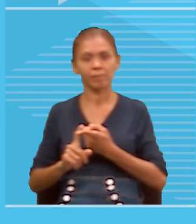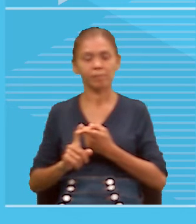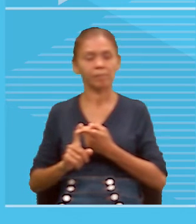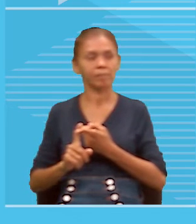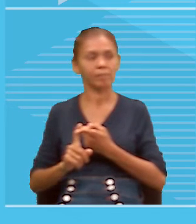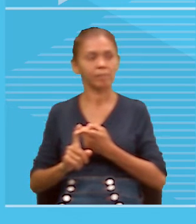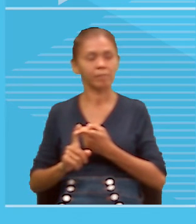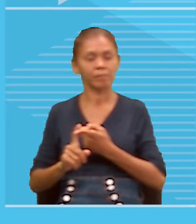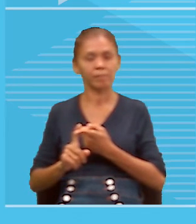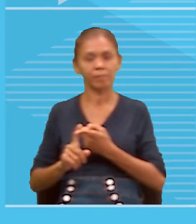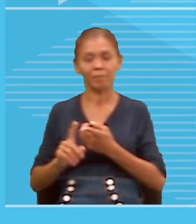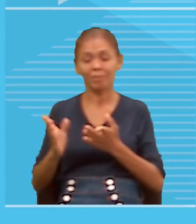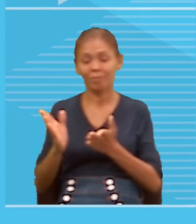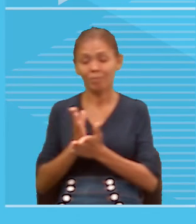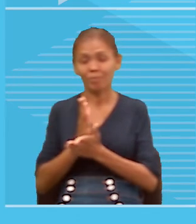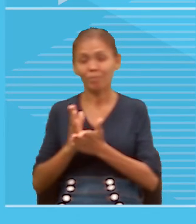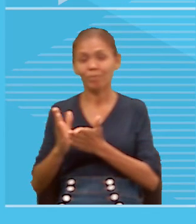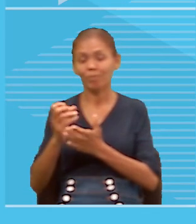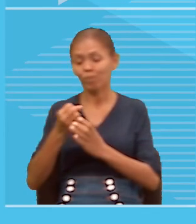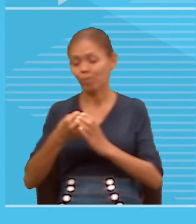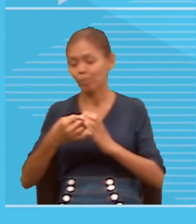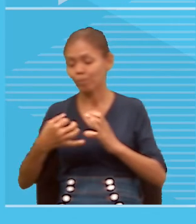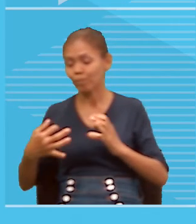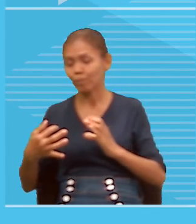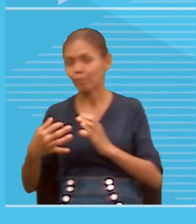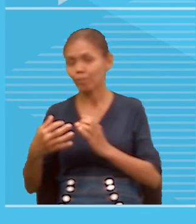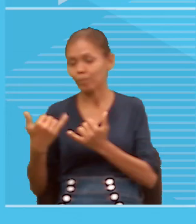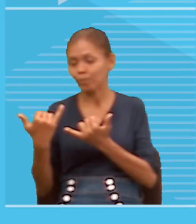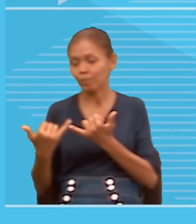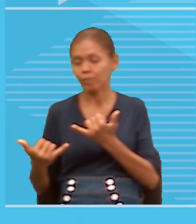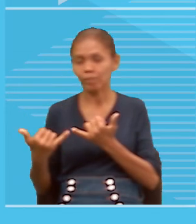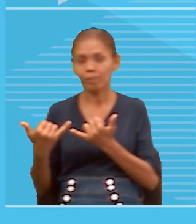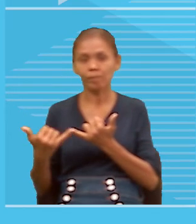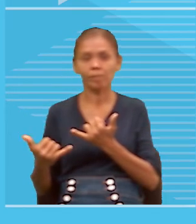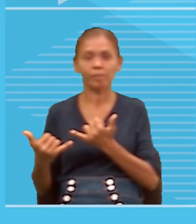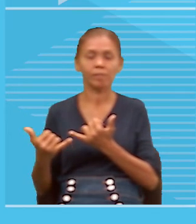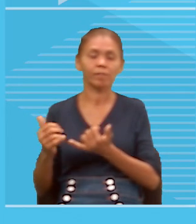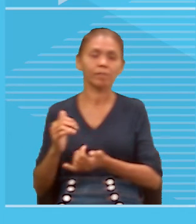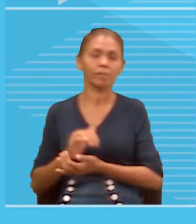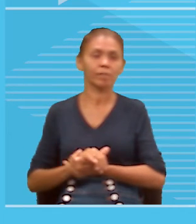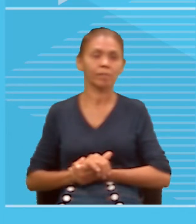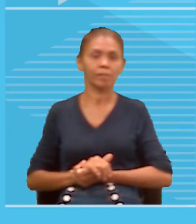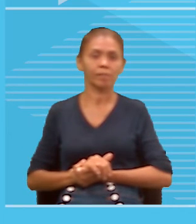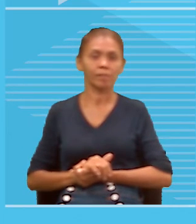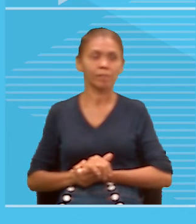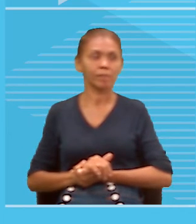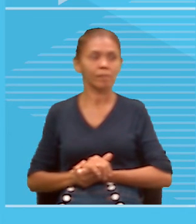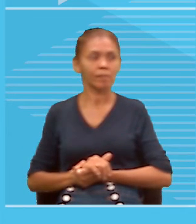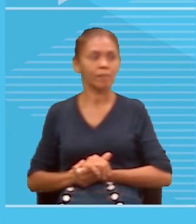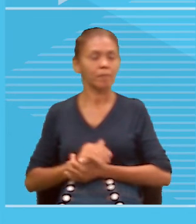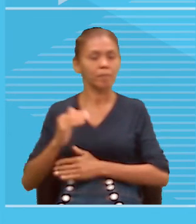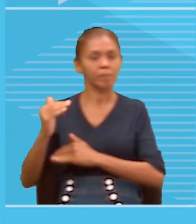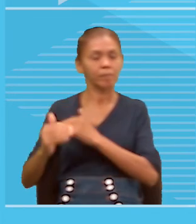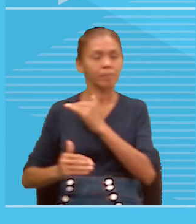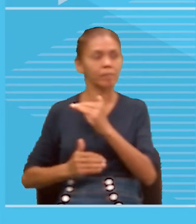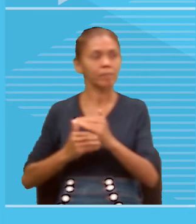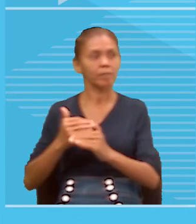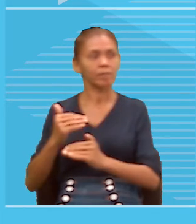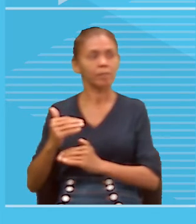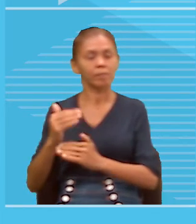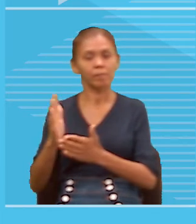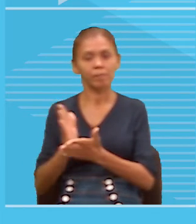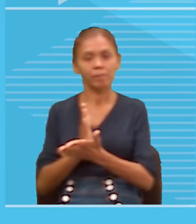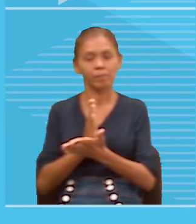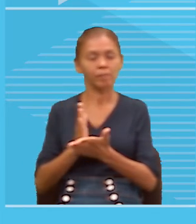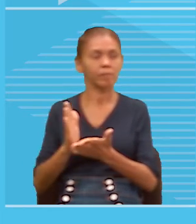evidências de proximidades como é que eu posso dizer tem uma proximidade parental né evolutiva entre